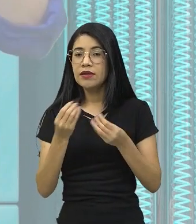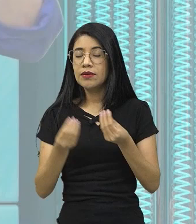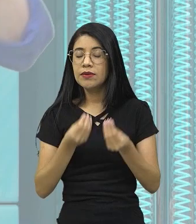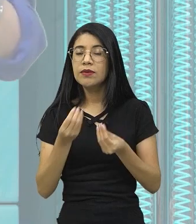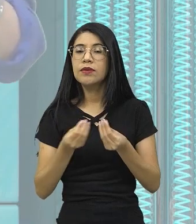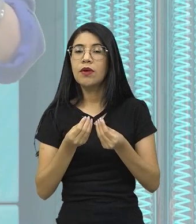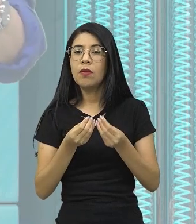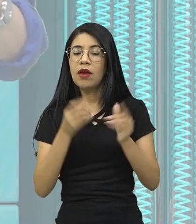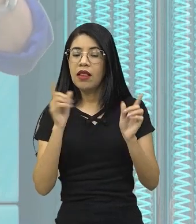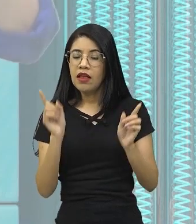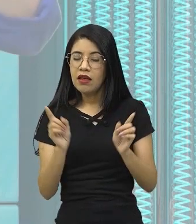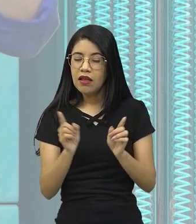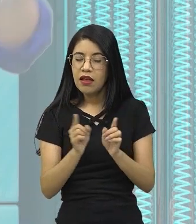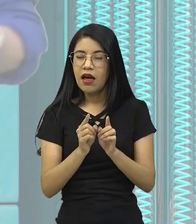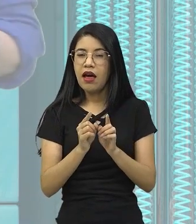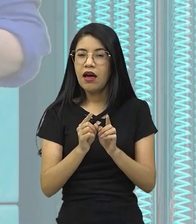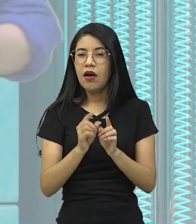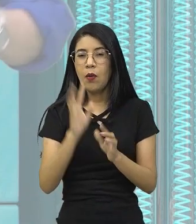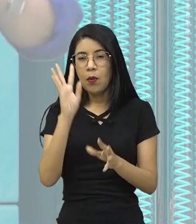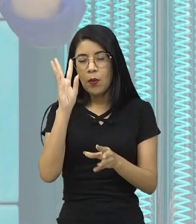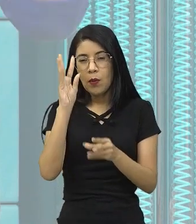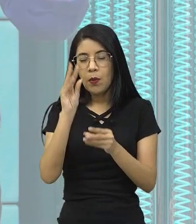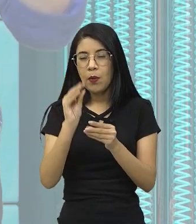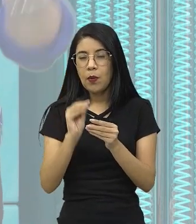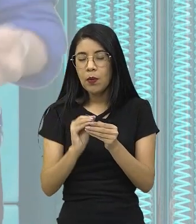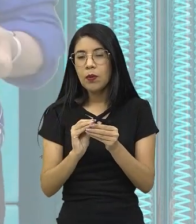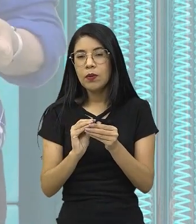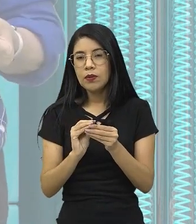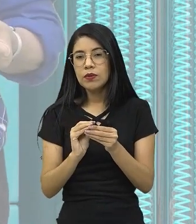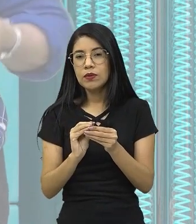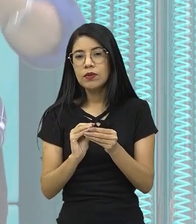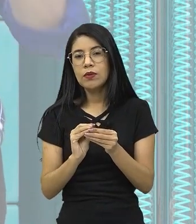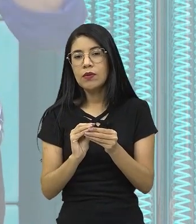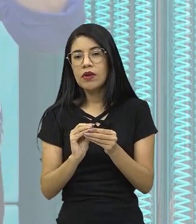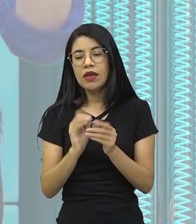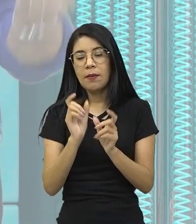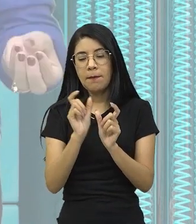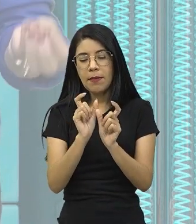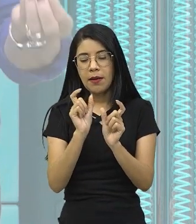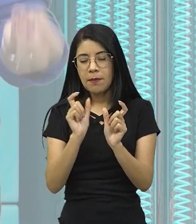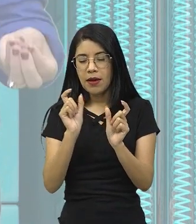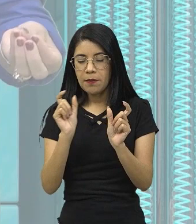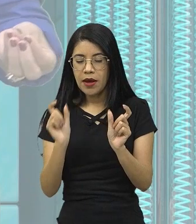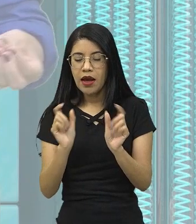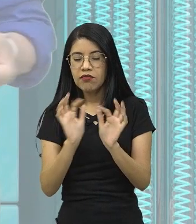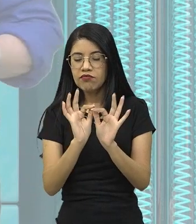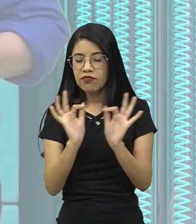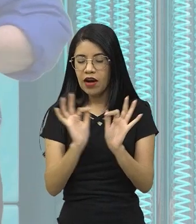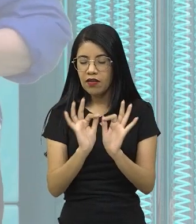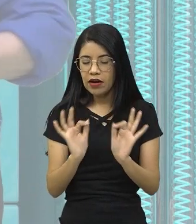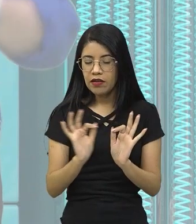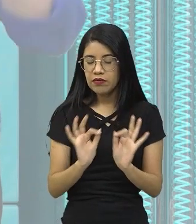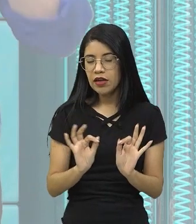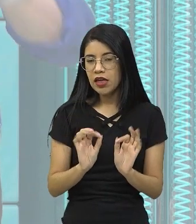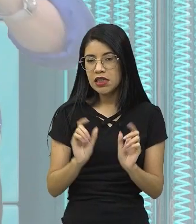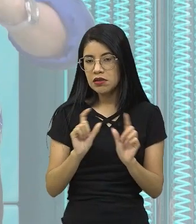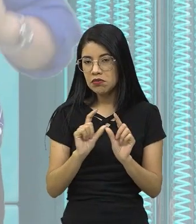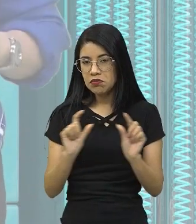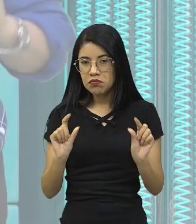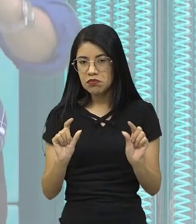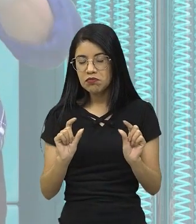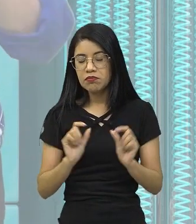de modo tão conciso, né, que cabe em poucas palavras, num parágrafo, por exemplo.